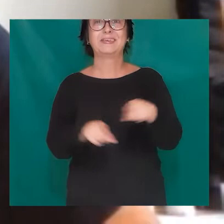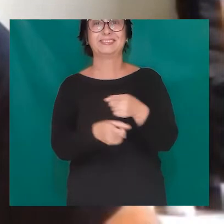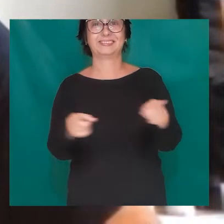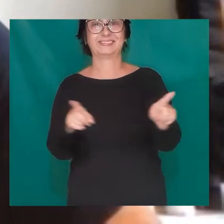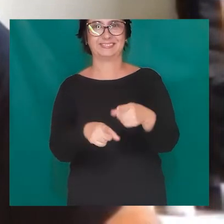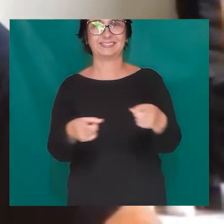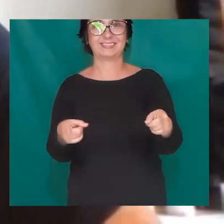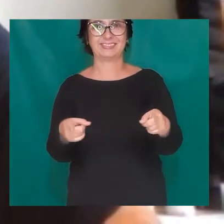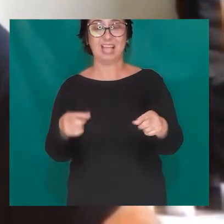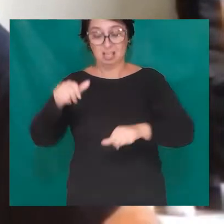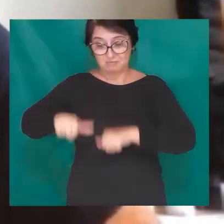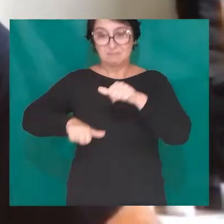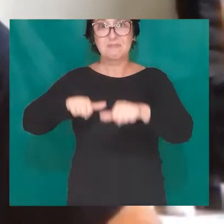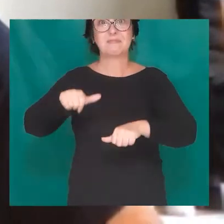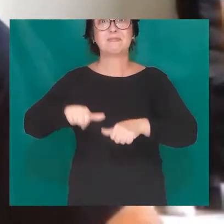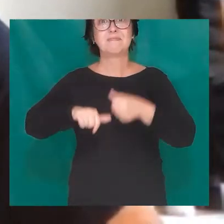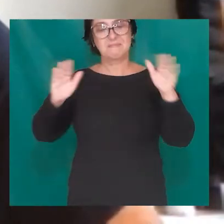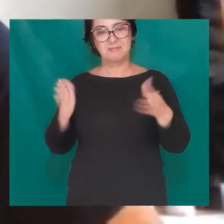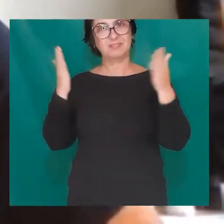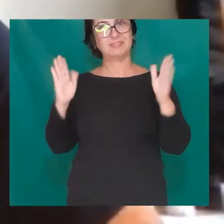que não só, por exemplo,